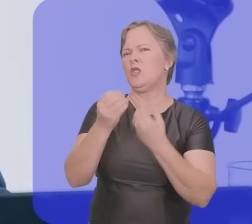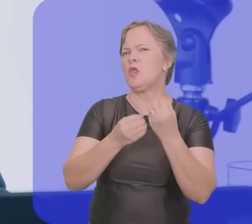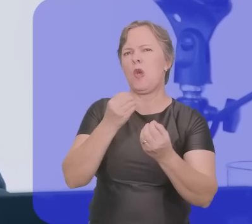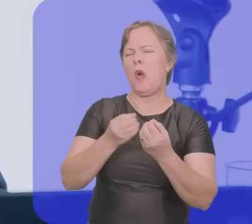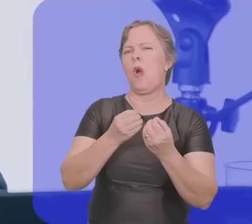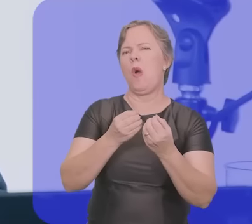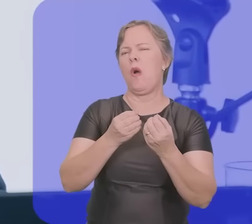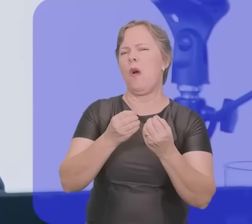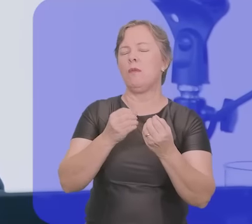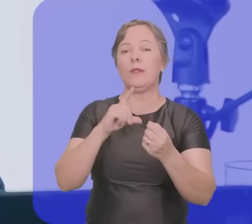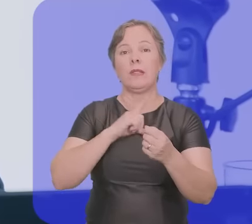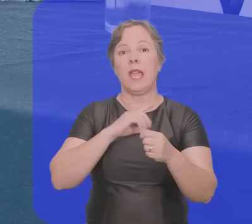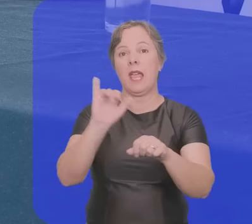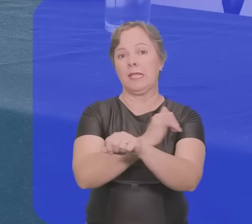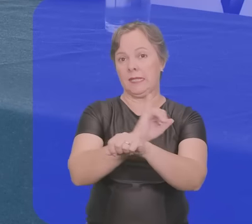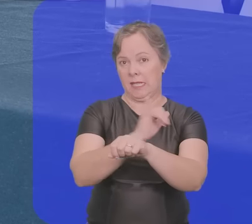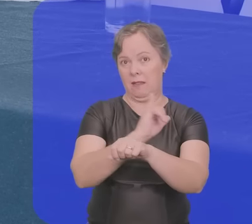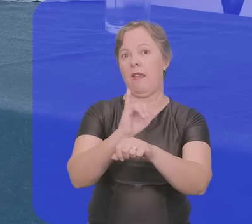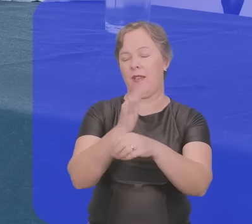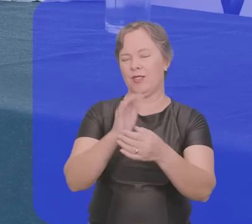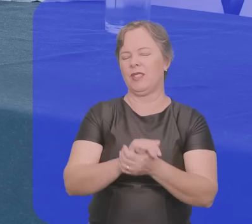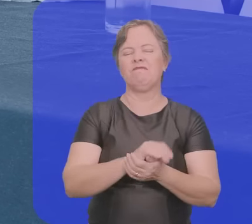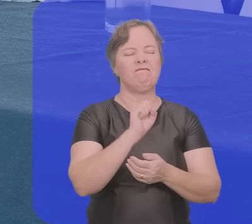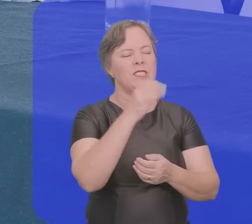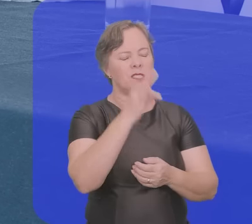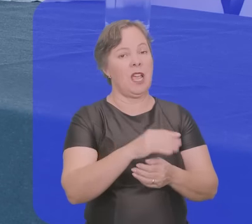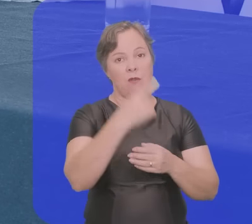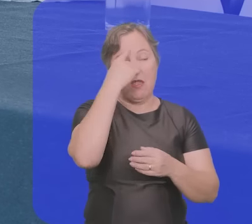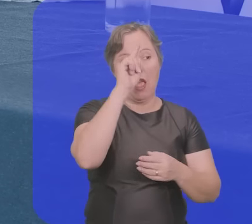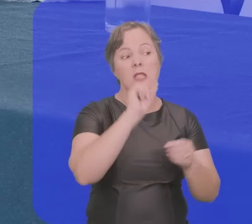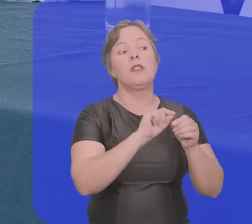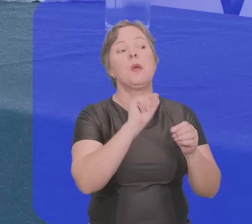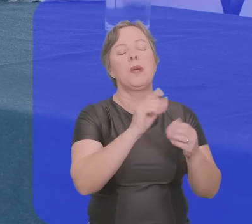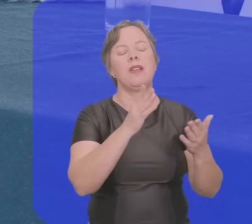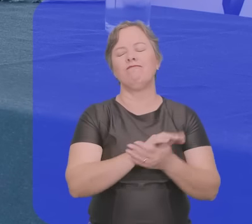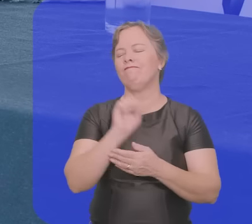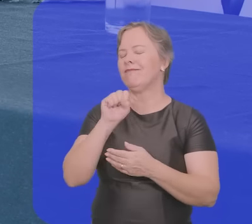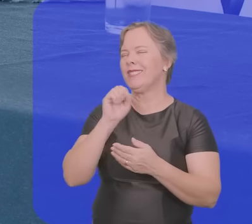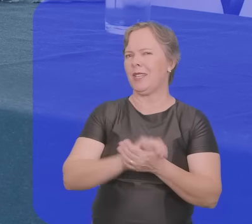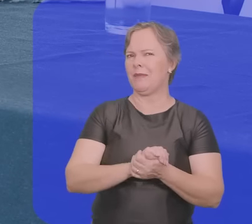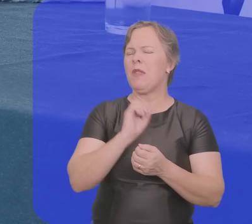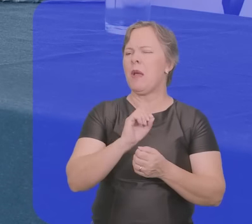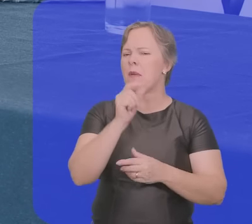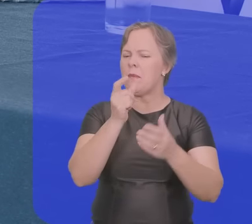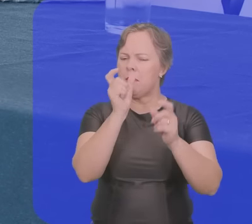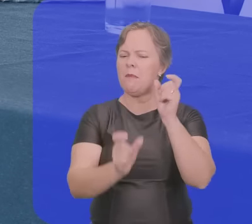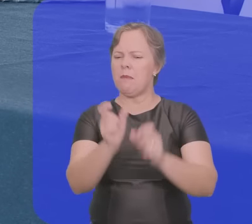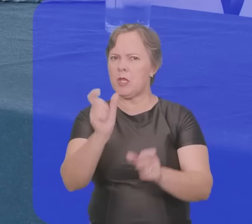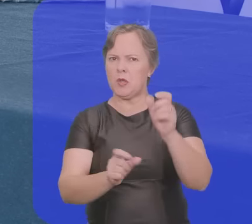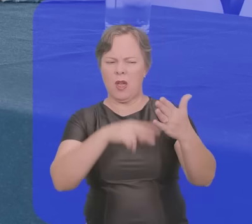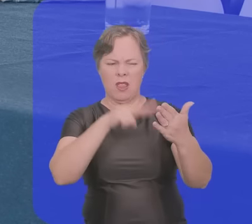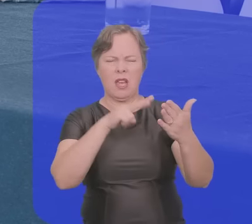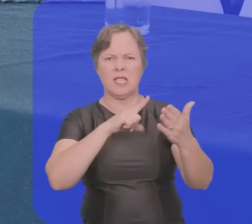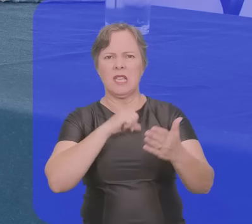uma estratégia, né? Exatamente. Te dar ideias do que fazer. Sim. E o analista de BI, existe freela nessa